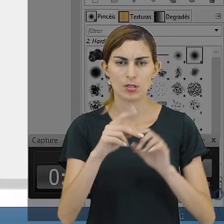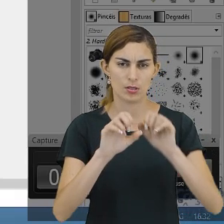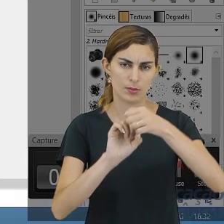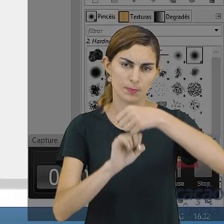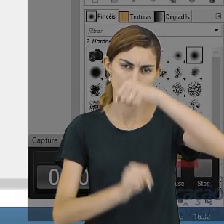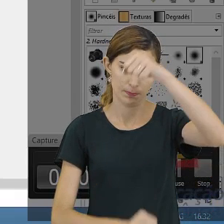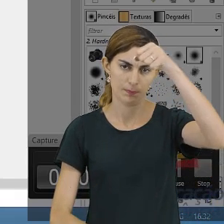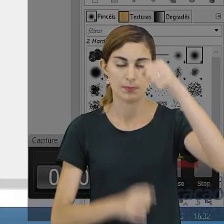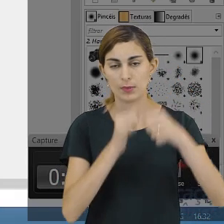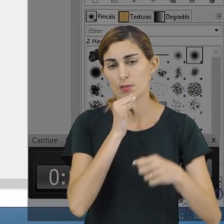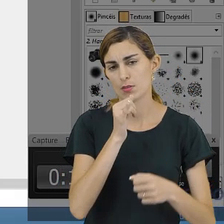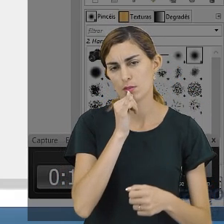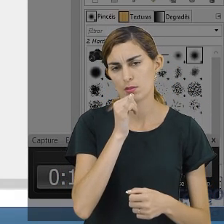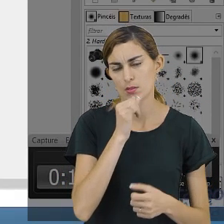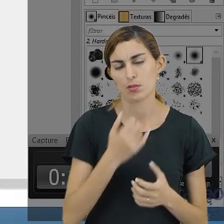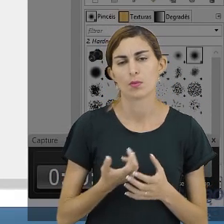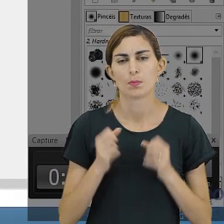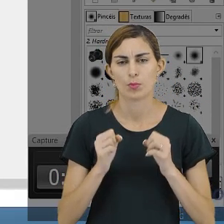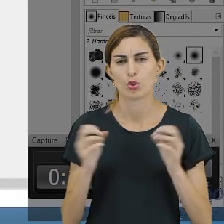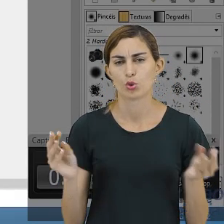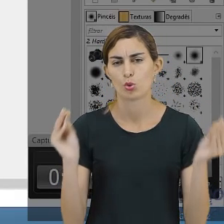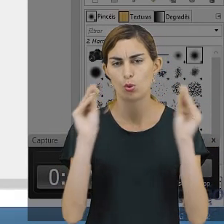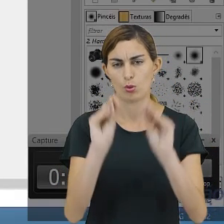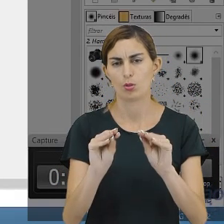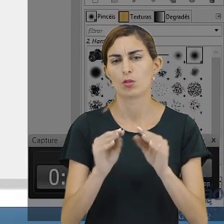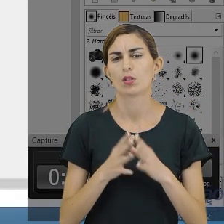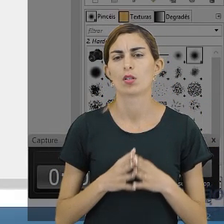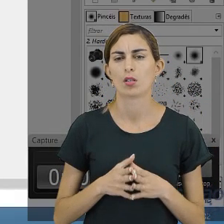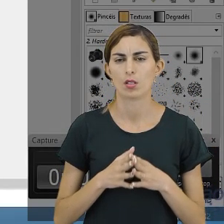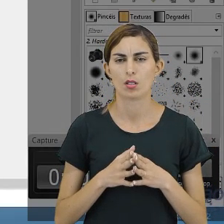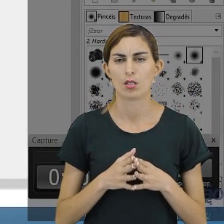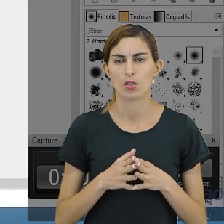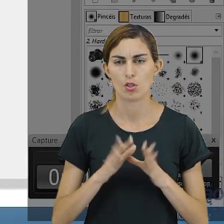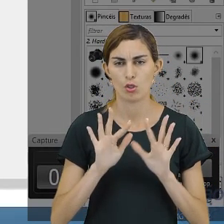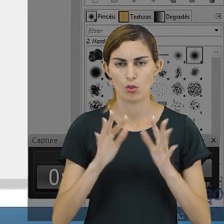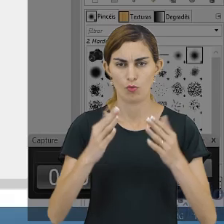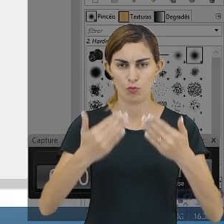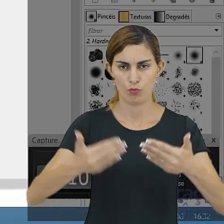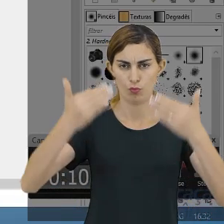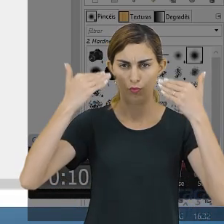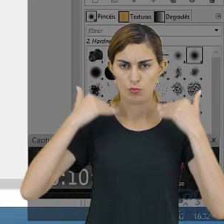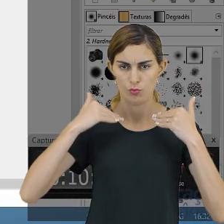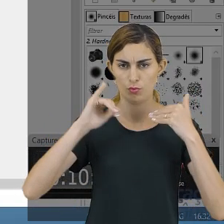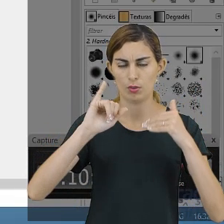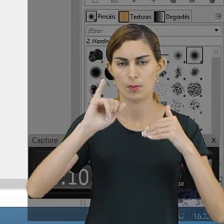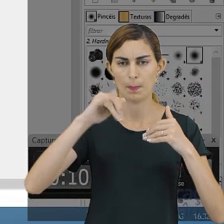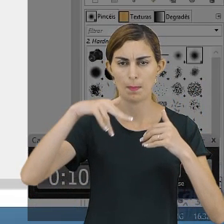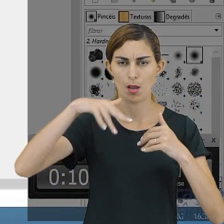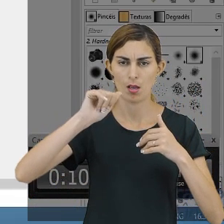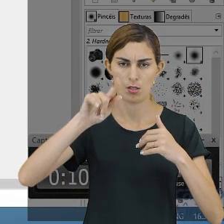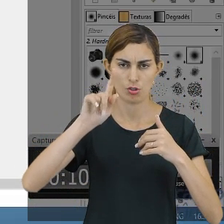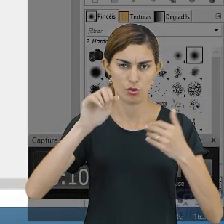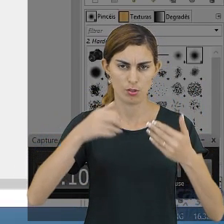a esse banner, como por exemplo, você pode colocar aqui um fundo nessa imagem.